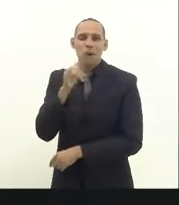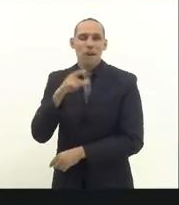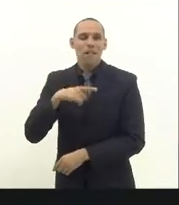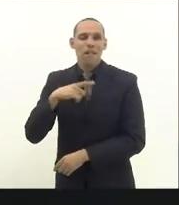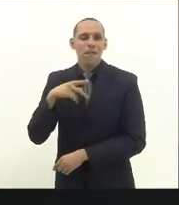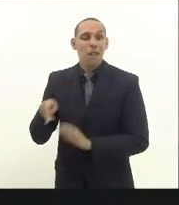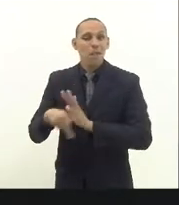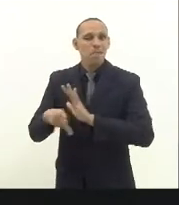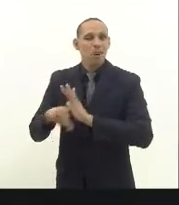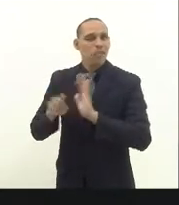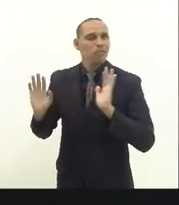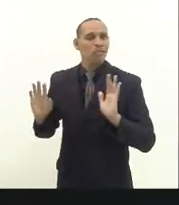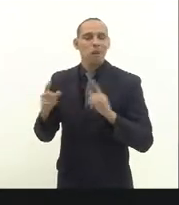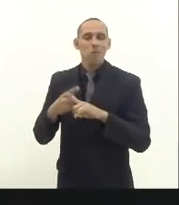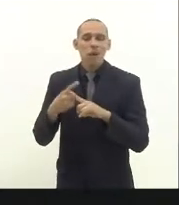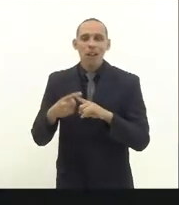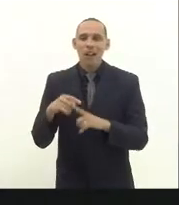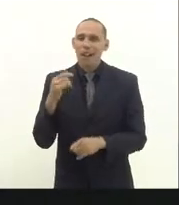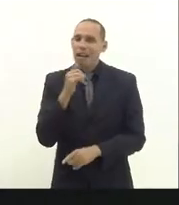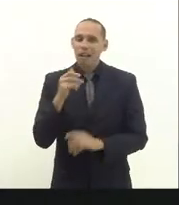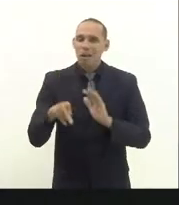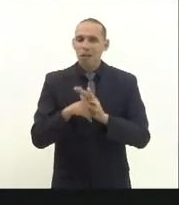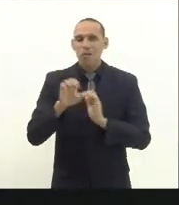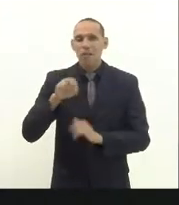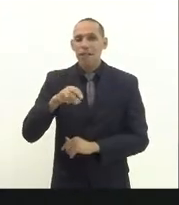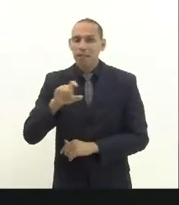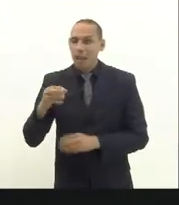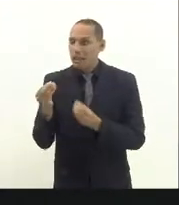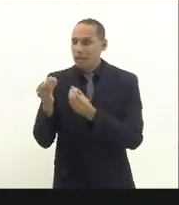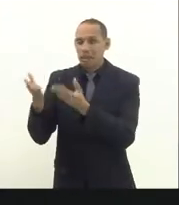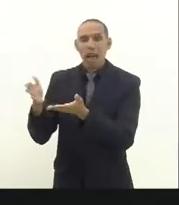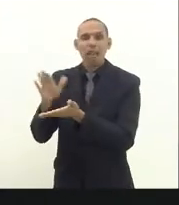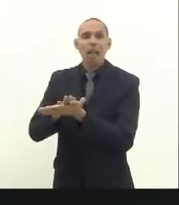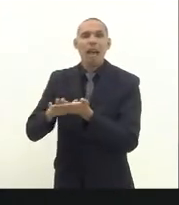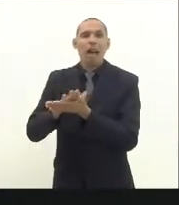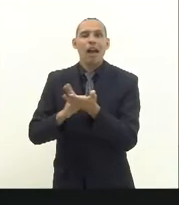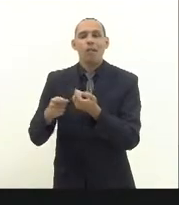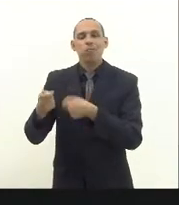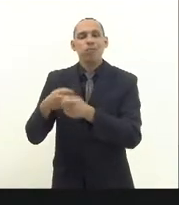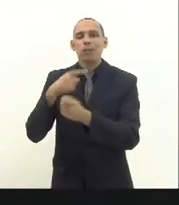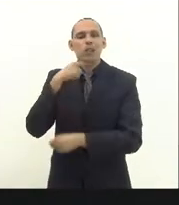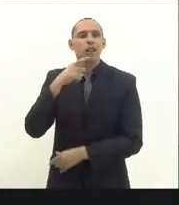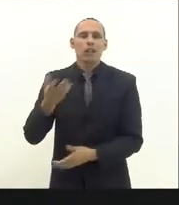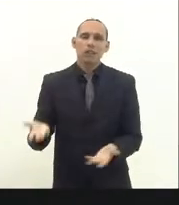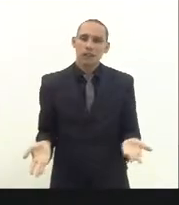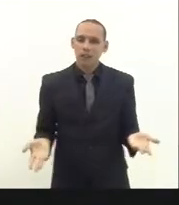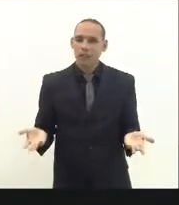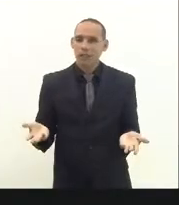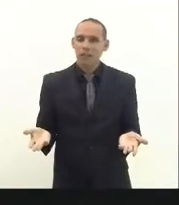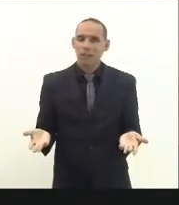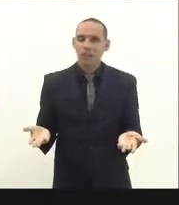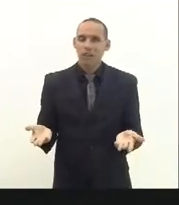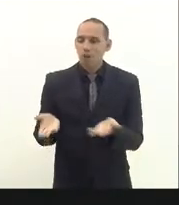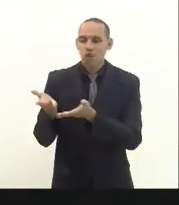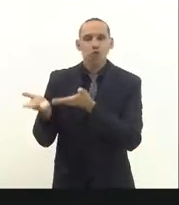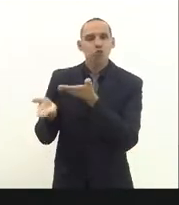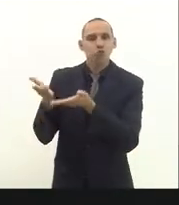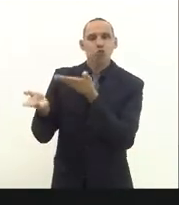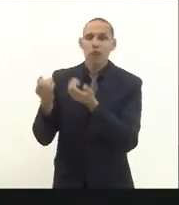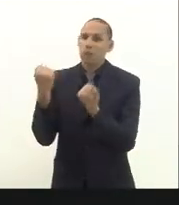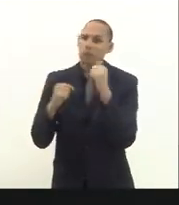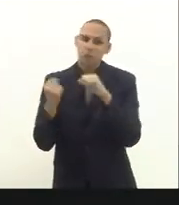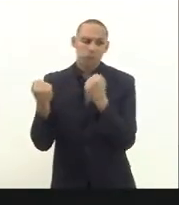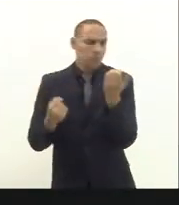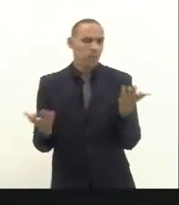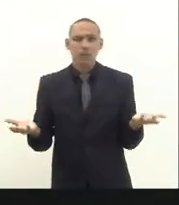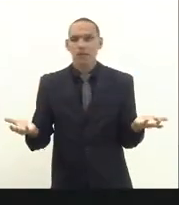conseguem Tá certo obter Daniel a energia necessária para tocar o seu próprio comércio para tocar a sua própria